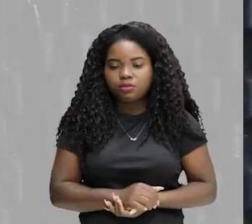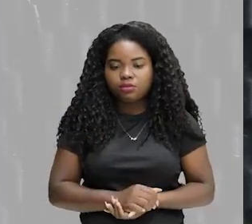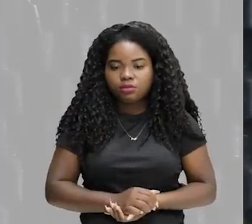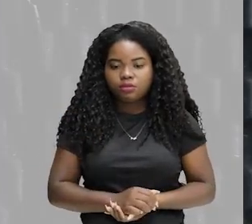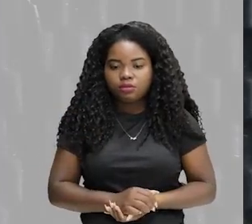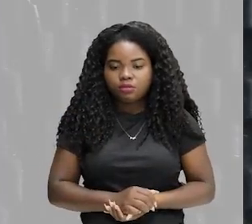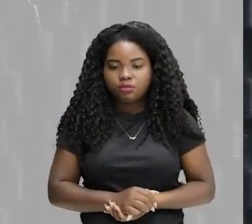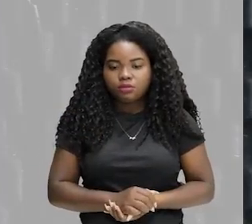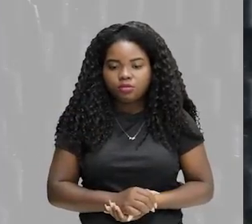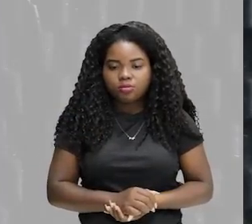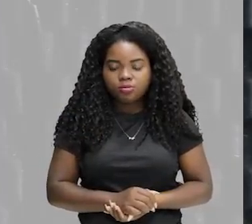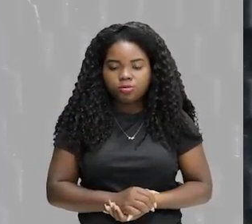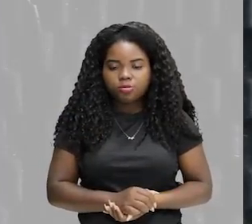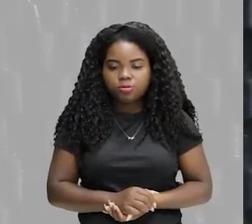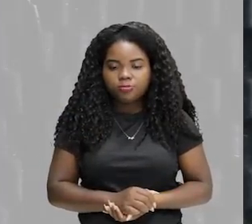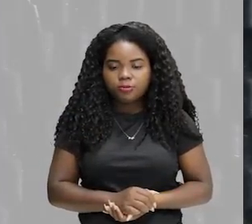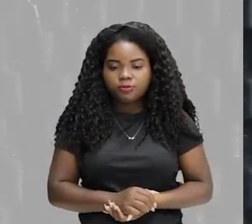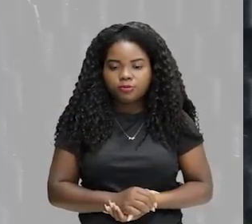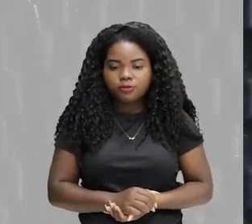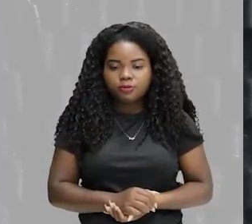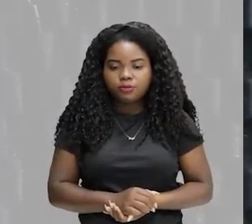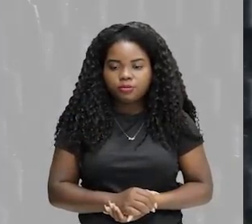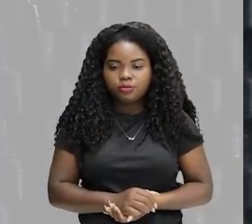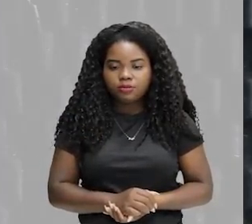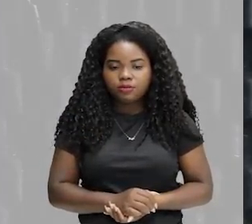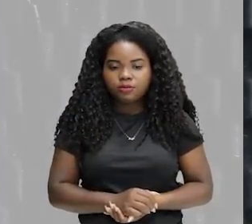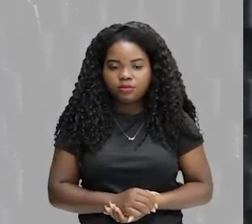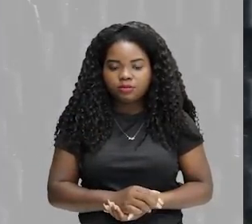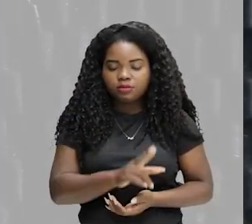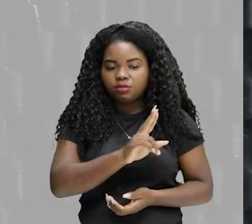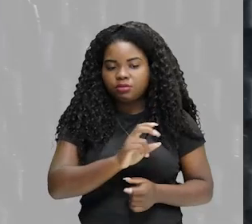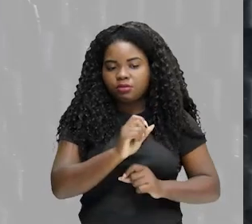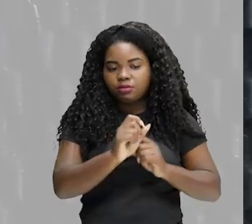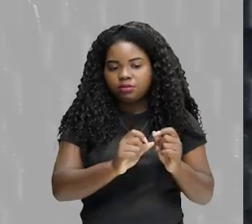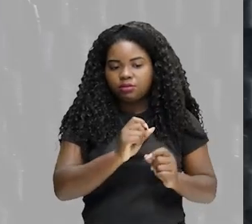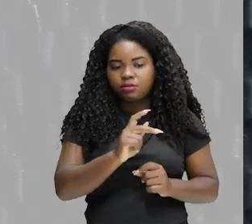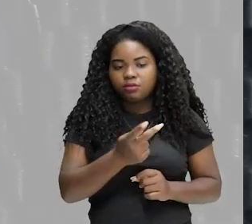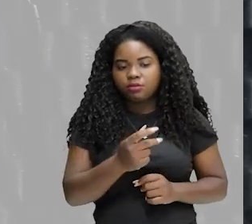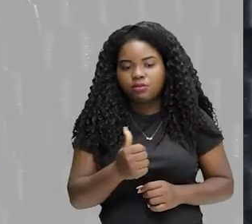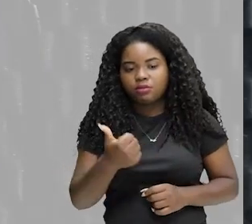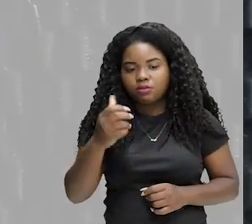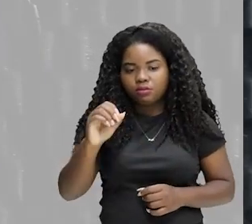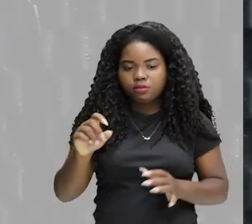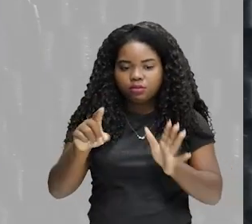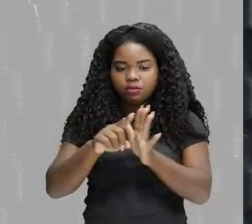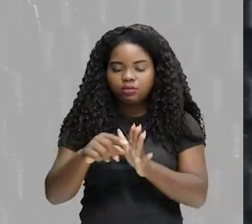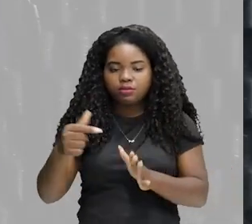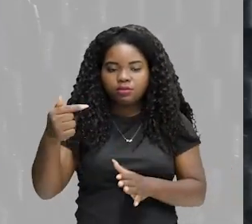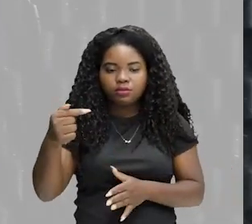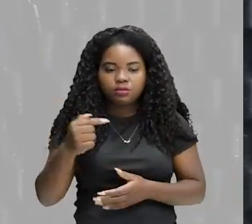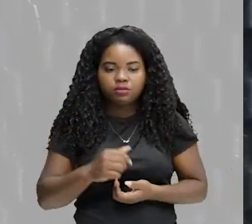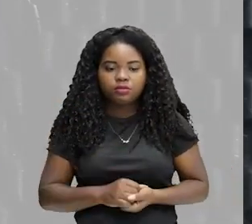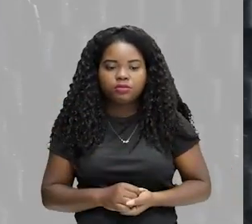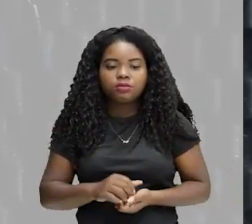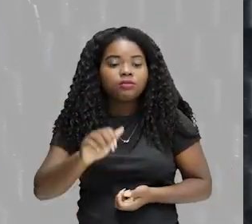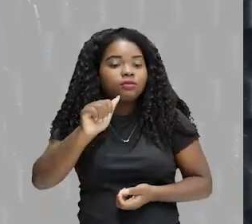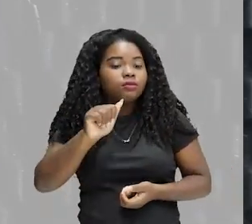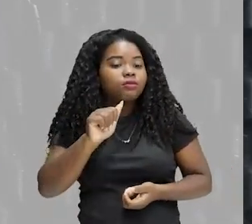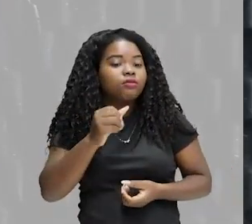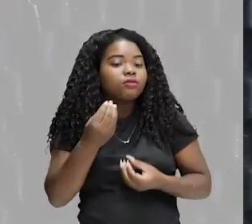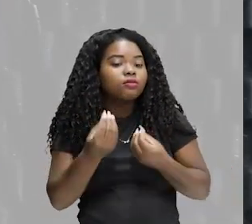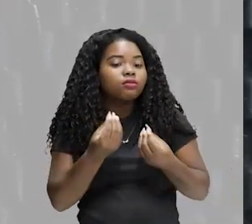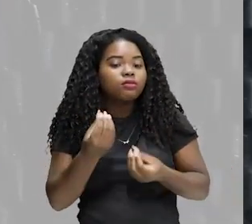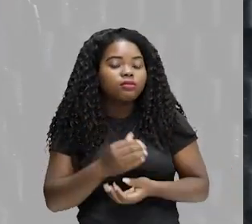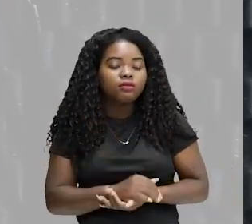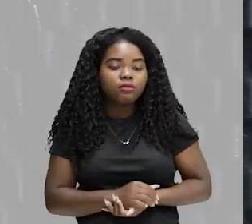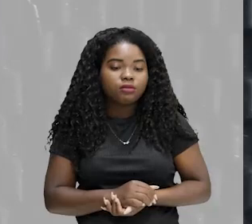quociente envolvendo A e B. Então, isso aí vai ser utilizado lá para substituir. Quem foi o valor de A que ele disse que era?